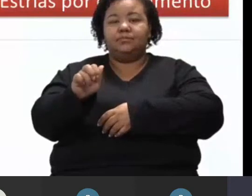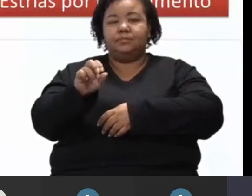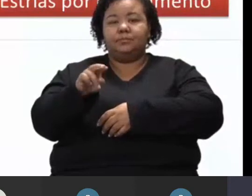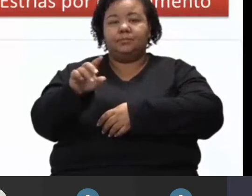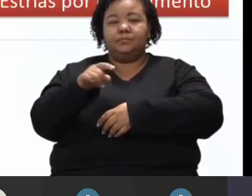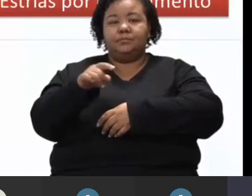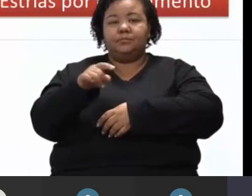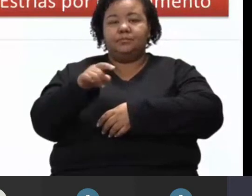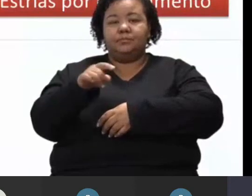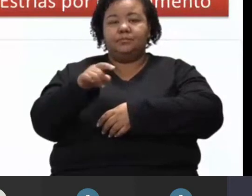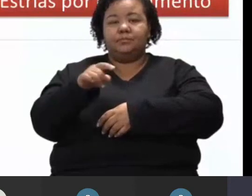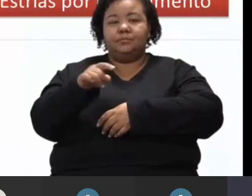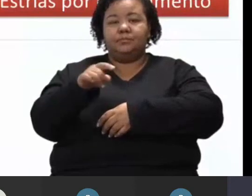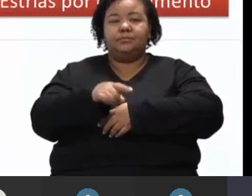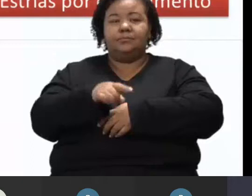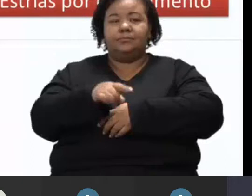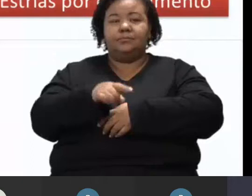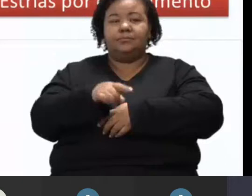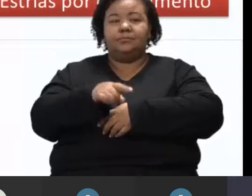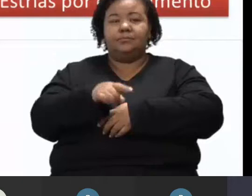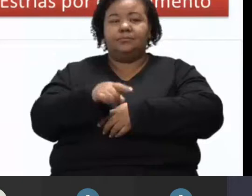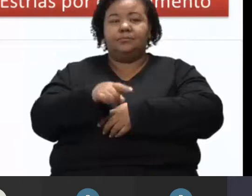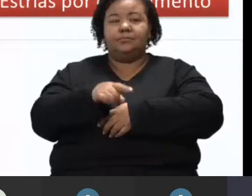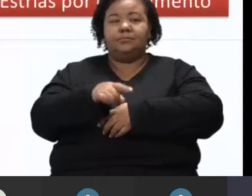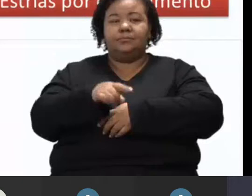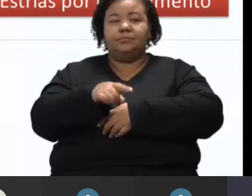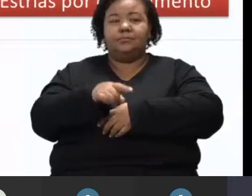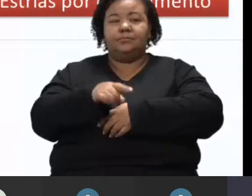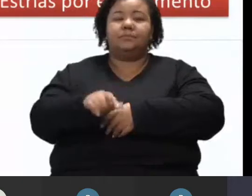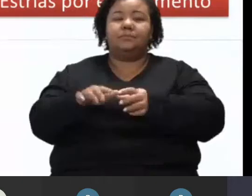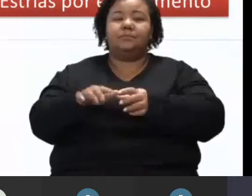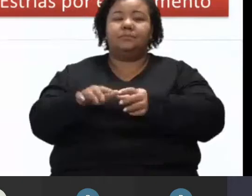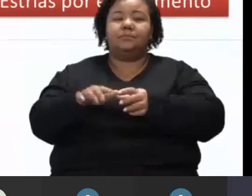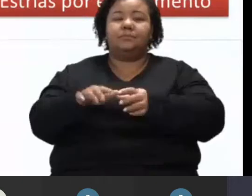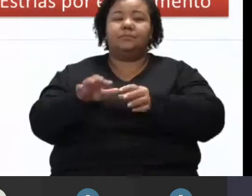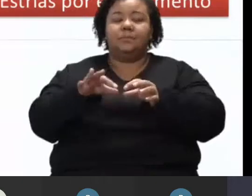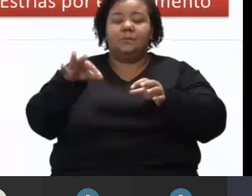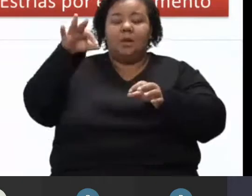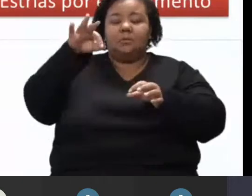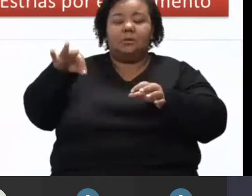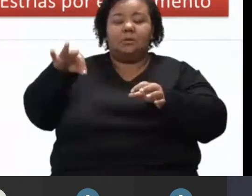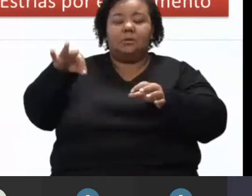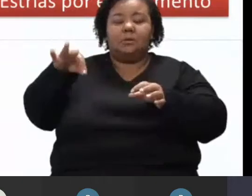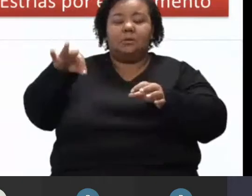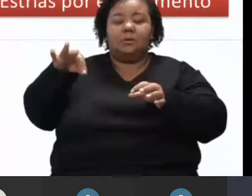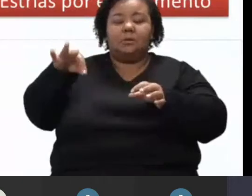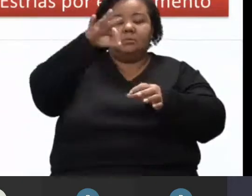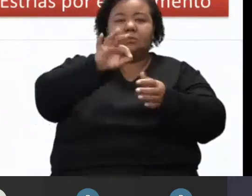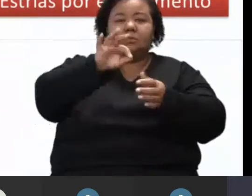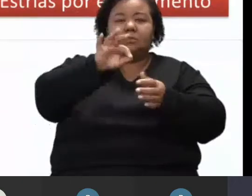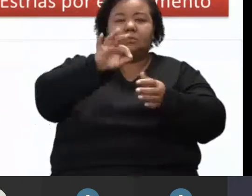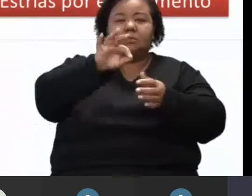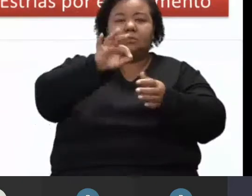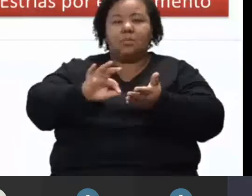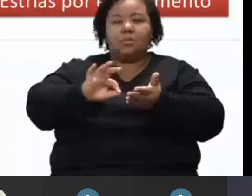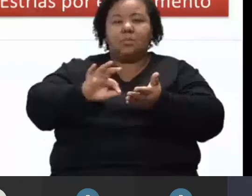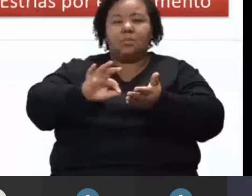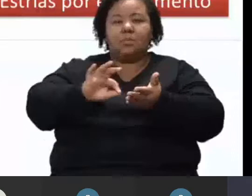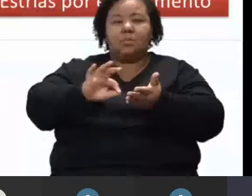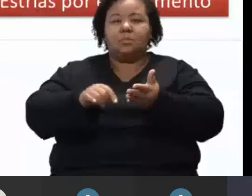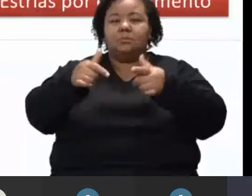agar. Você vai, com auxílio da alça bacteriológica, com a alça de inoculação, estriar esse meio